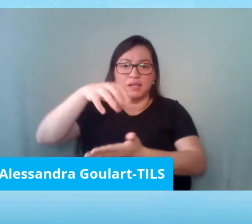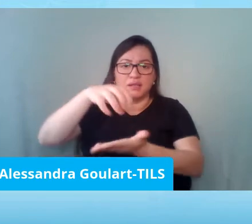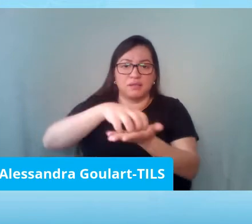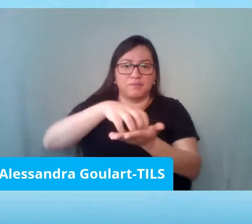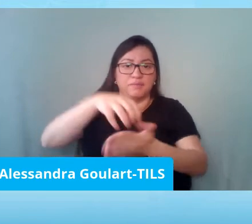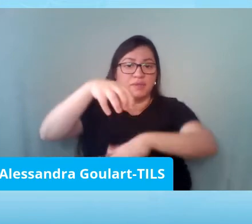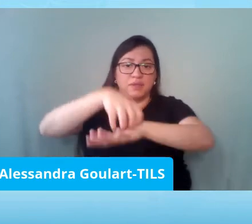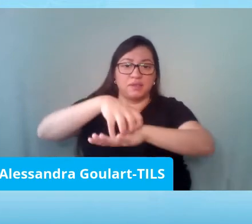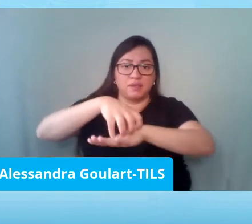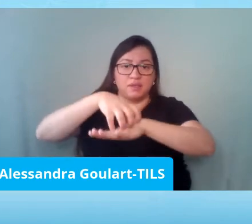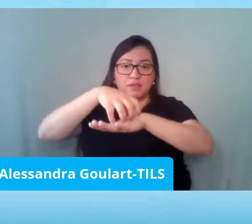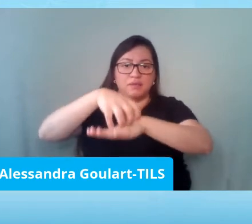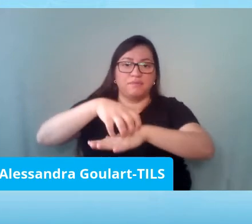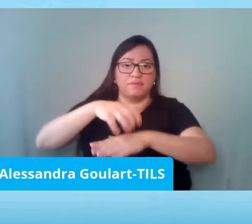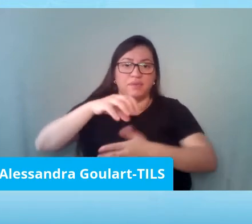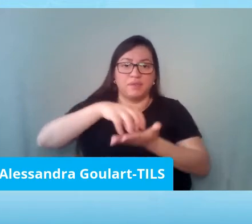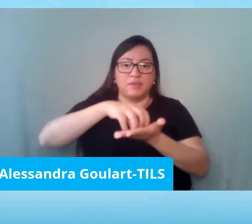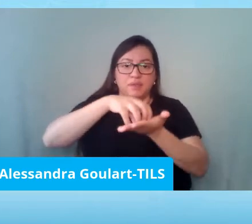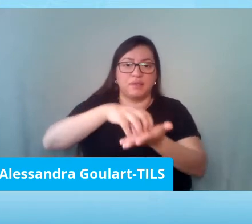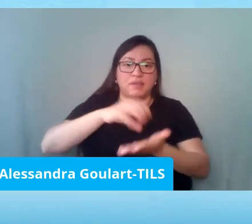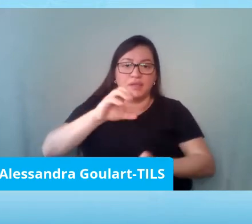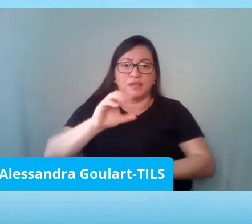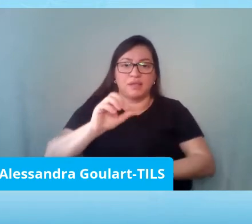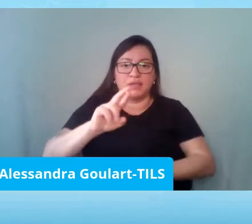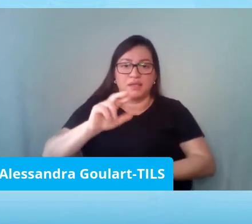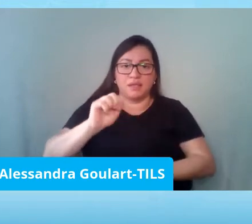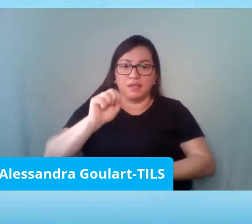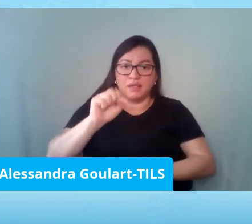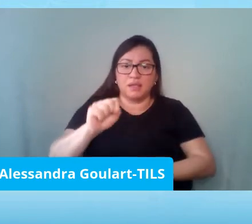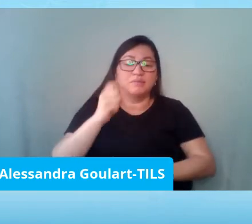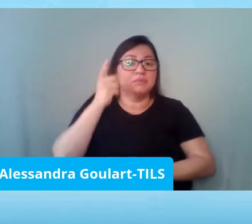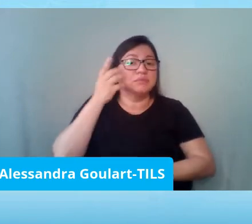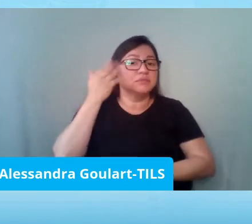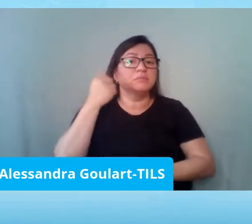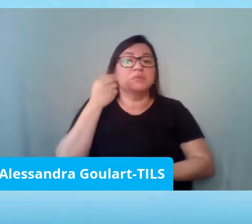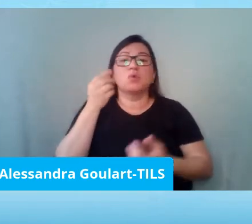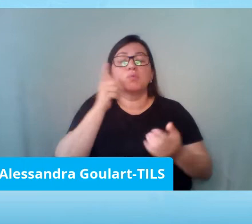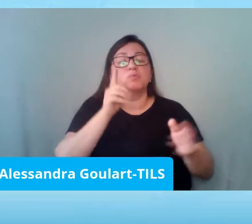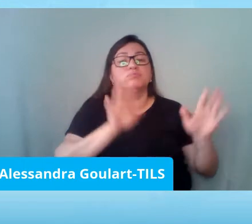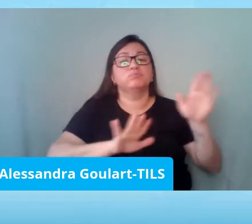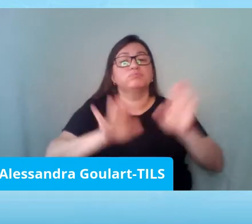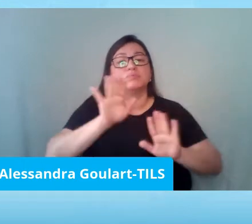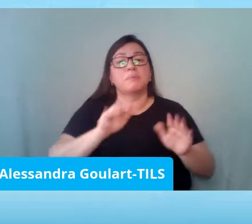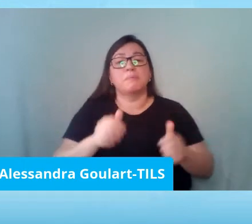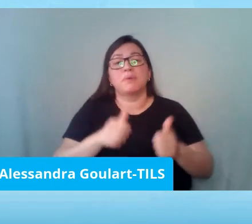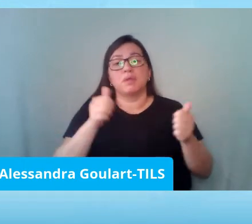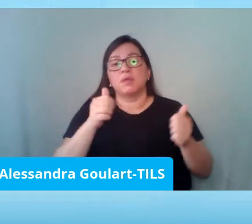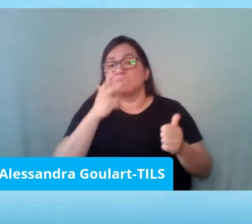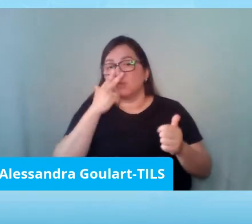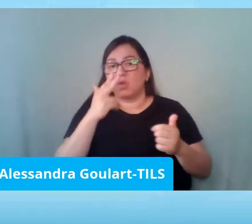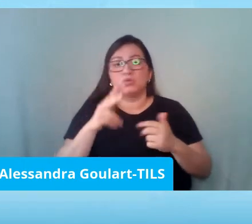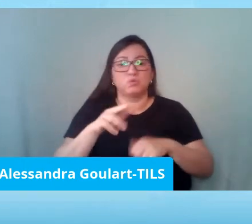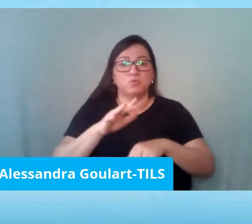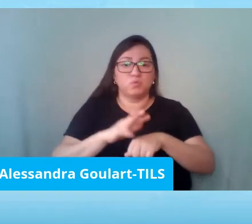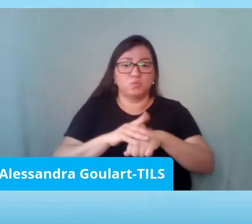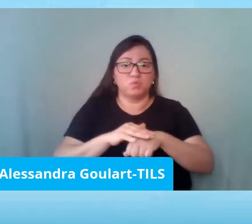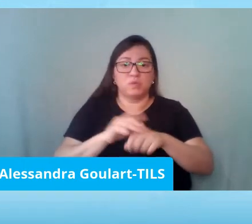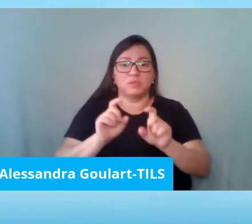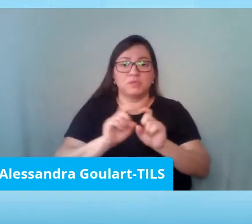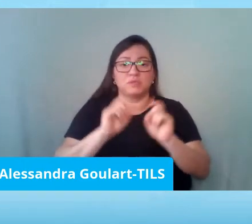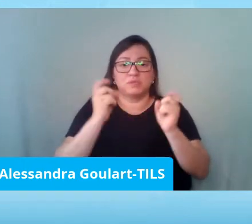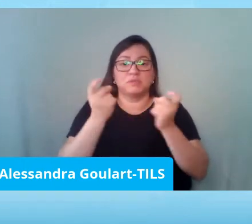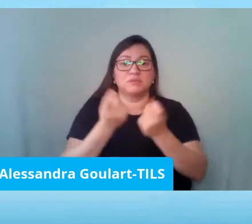transmissão vertical, num sonho, né, erradicação da transmissão vertical, tanto de sífilis quanto de HIV, que é